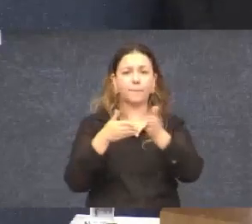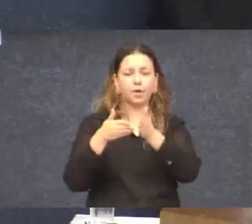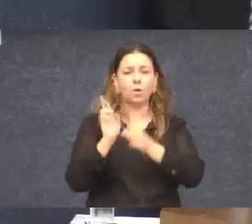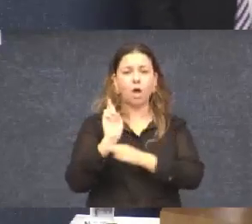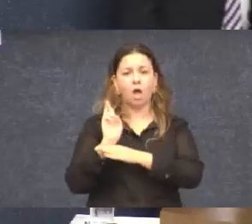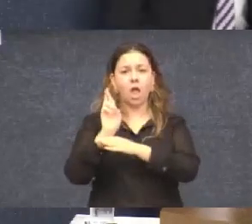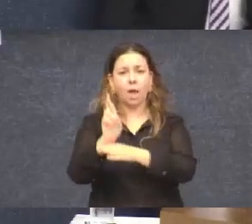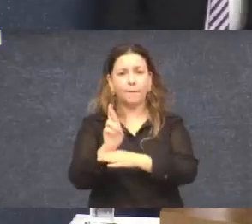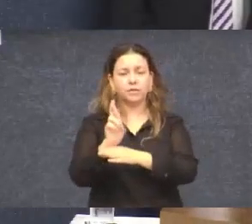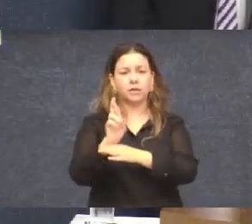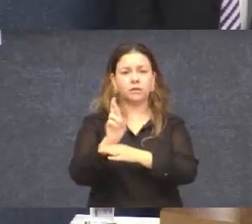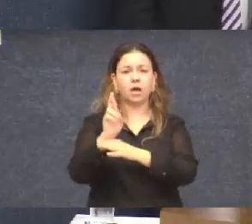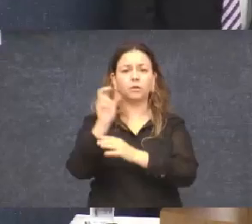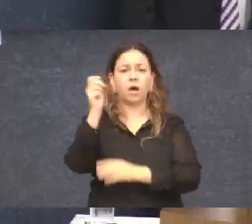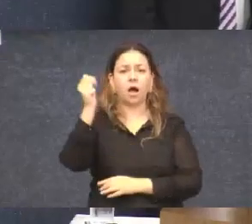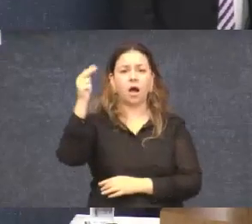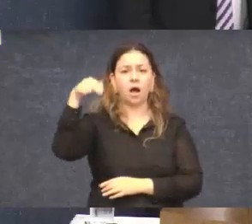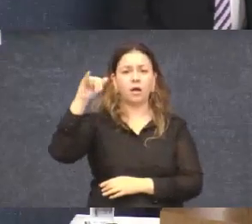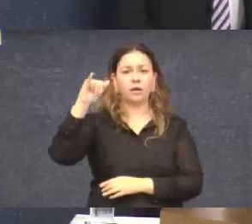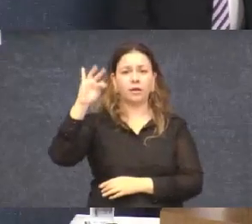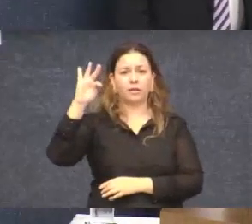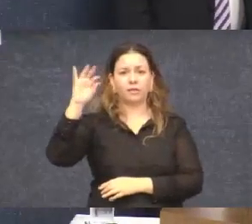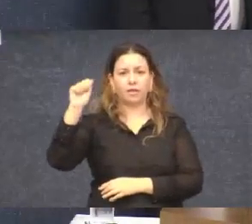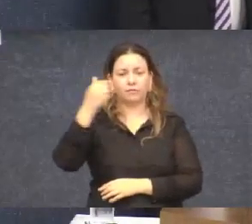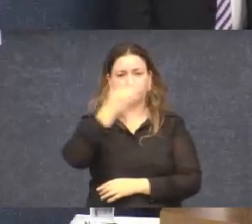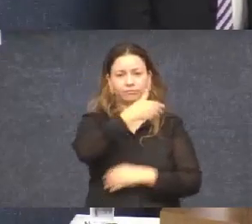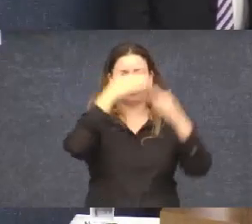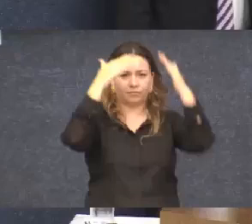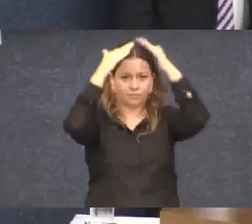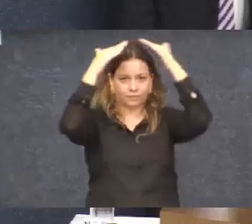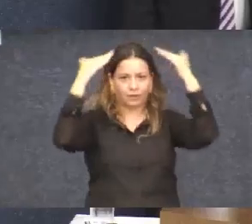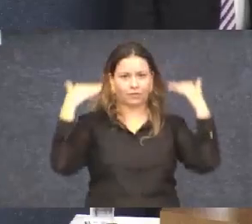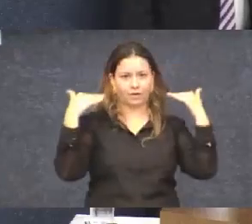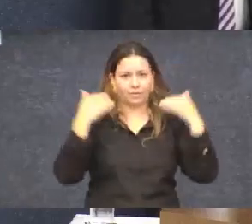Qual seria a graça do mundo se fosse assim?